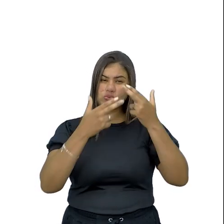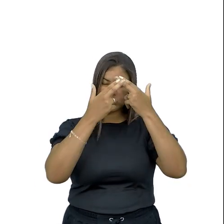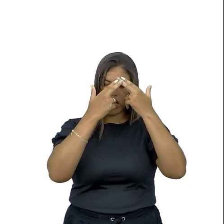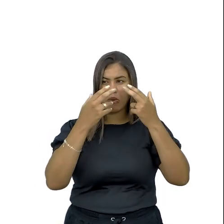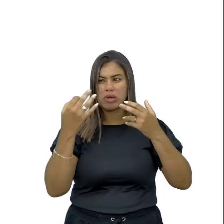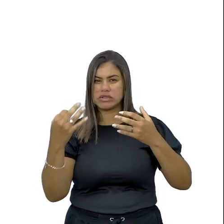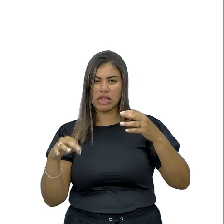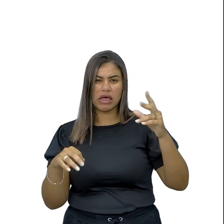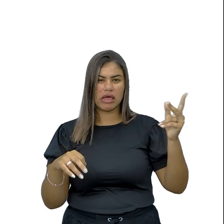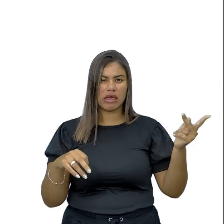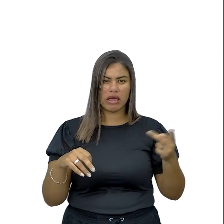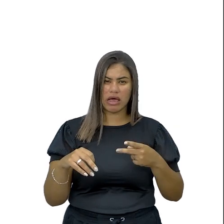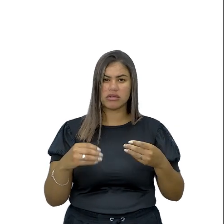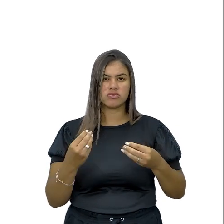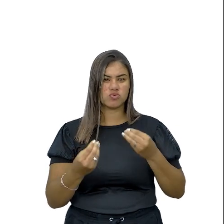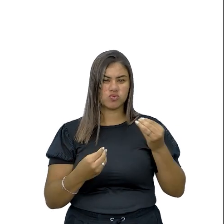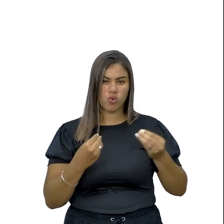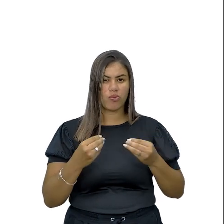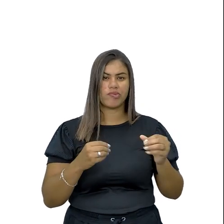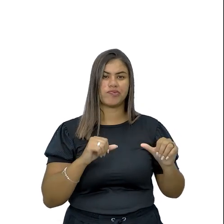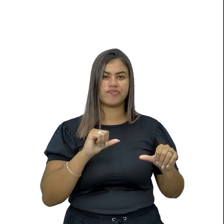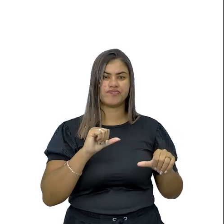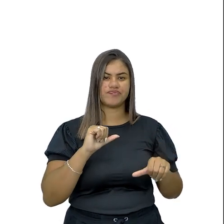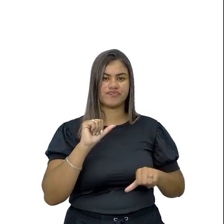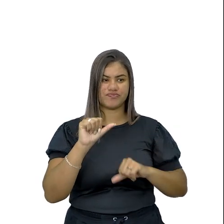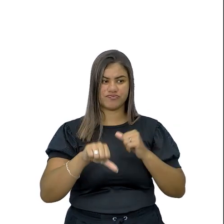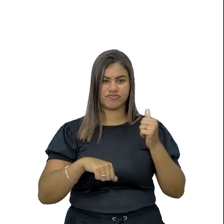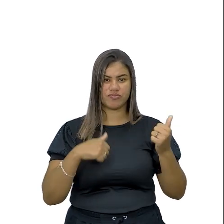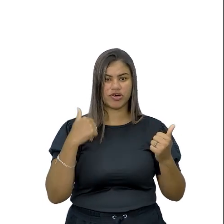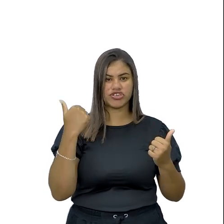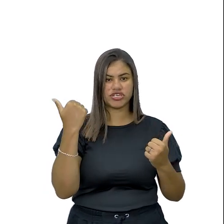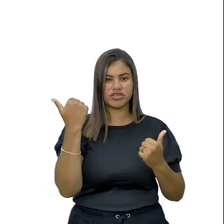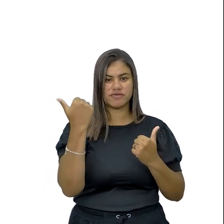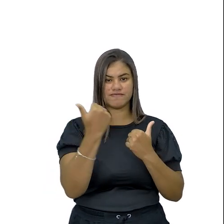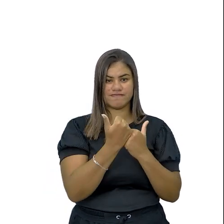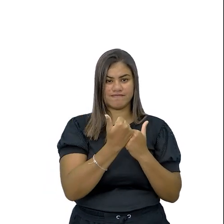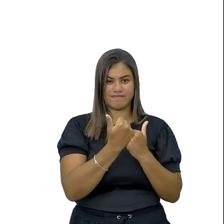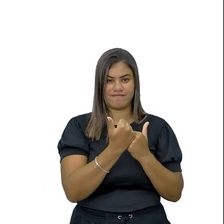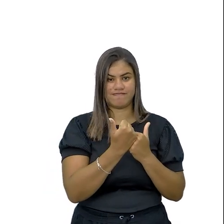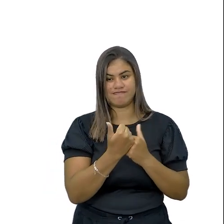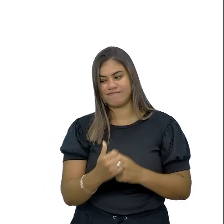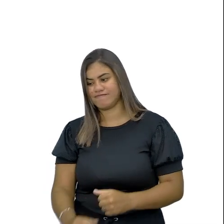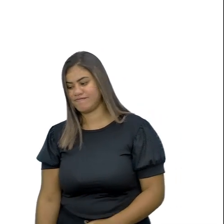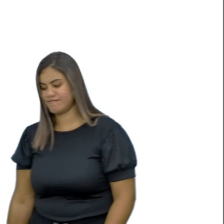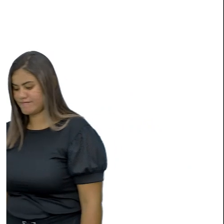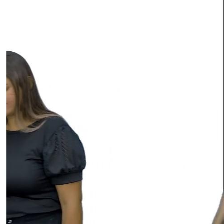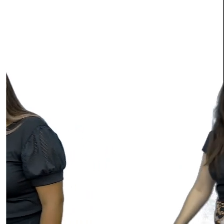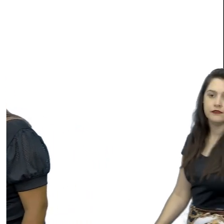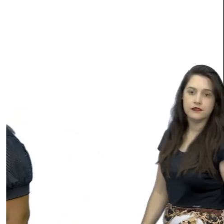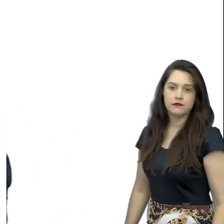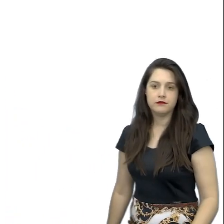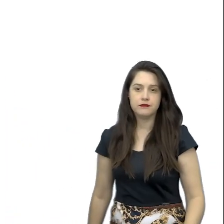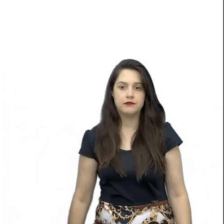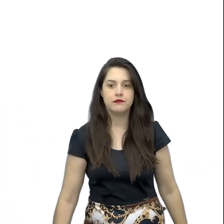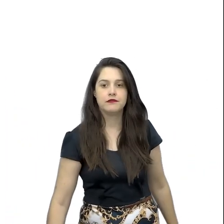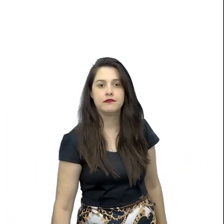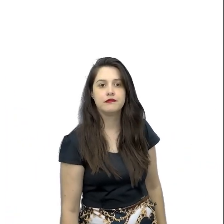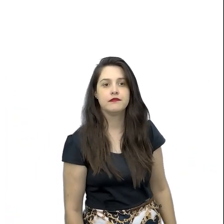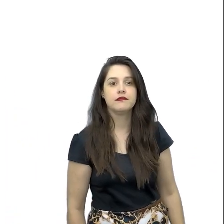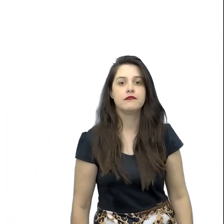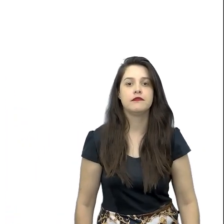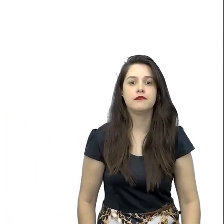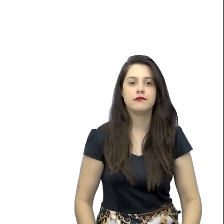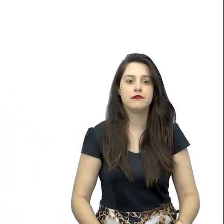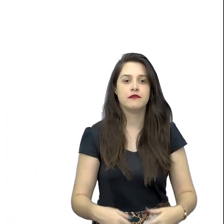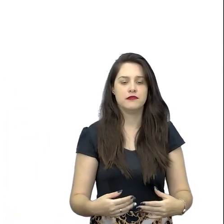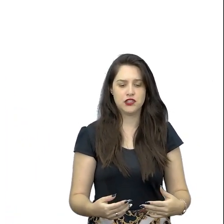certo, isso está errado, isso vale, isso não vale, tudo vale, tudo é importante, tudo é uma construção, né,